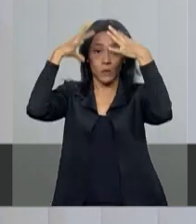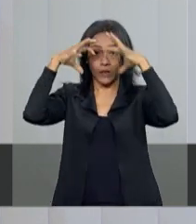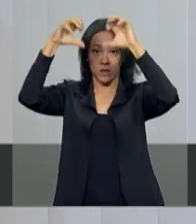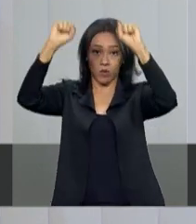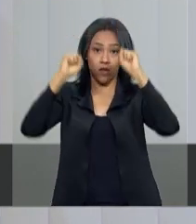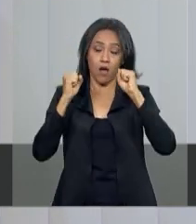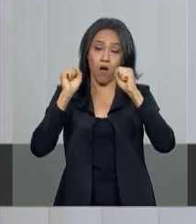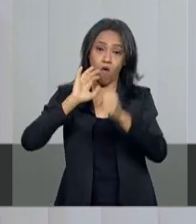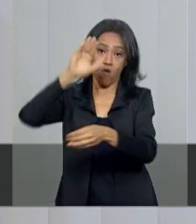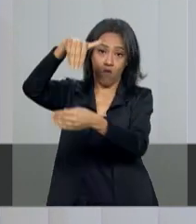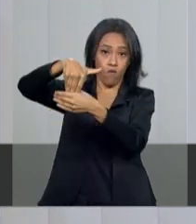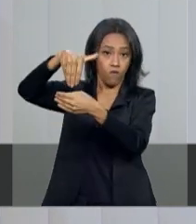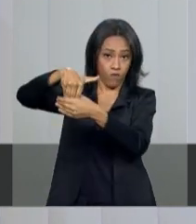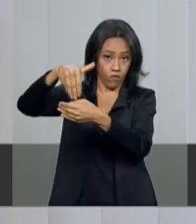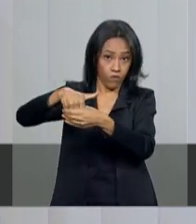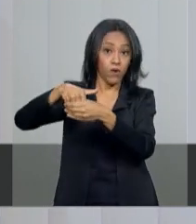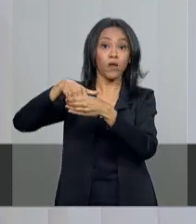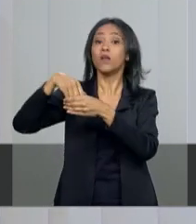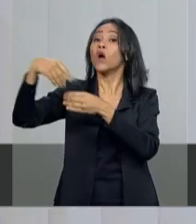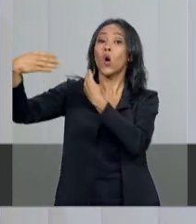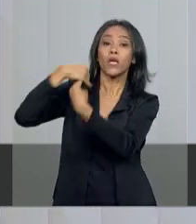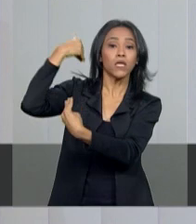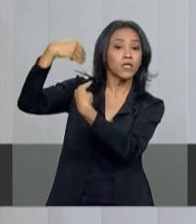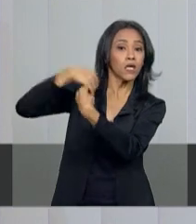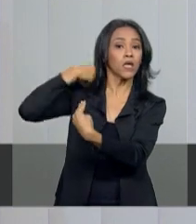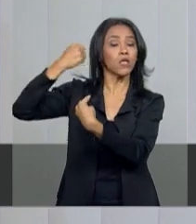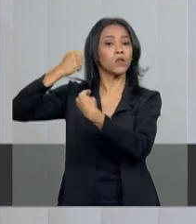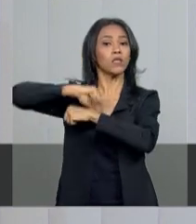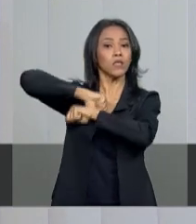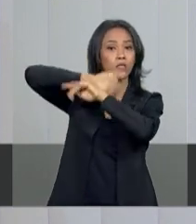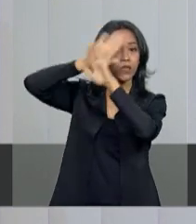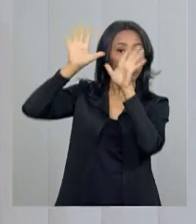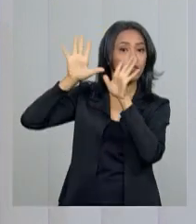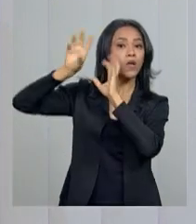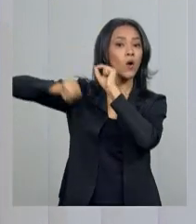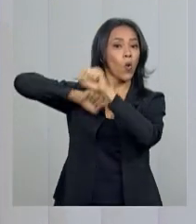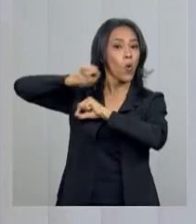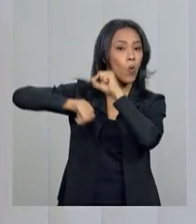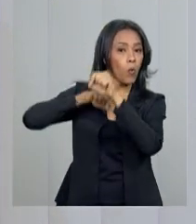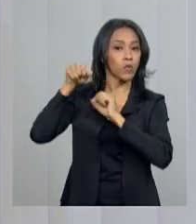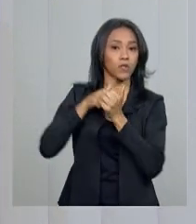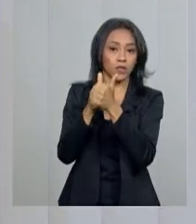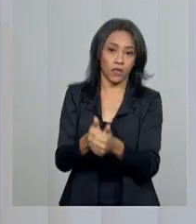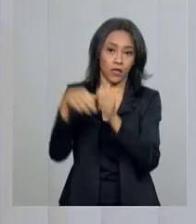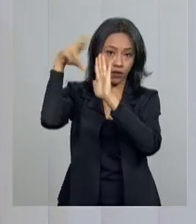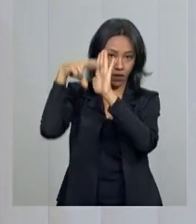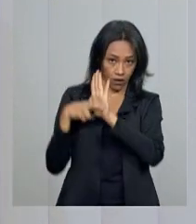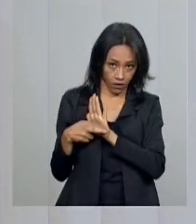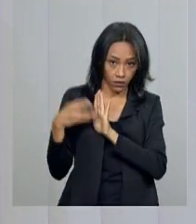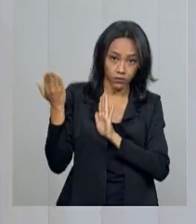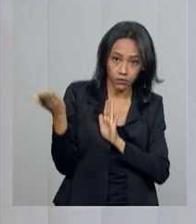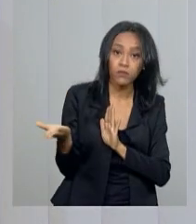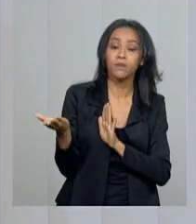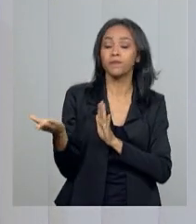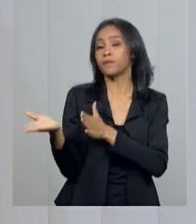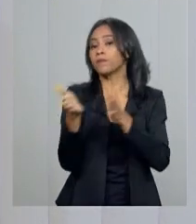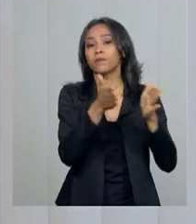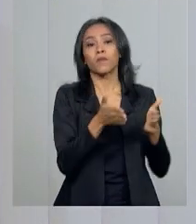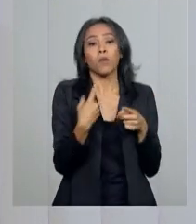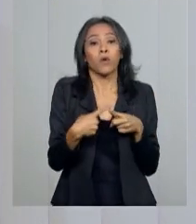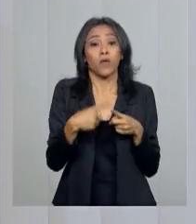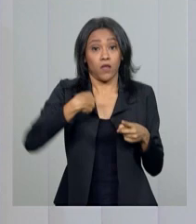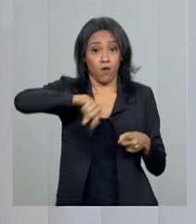Eleitoral, com as orientações, diretrizes, esclarecimentos em relação às normas expedidas, também porque